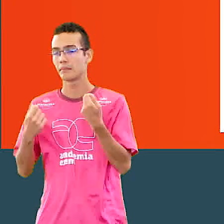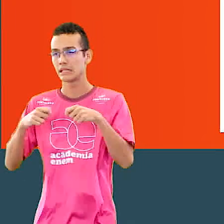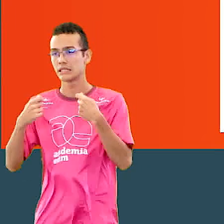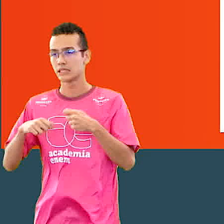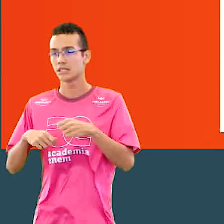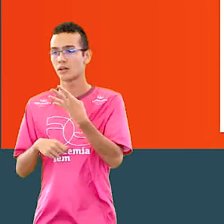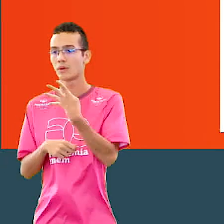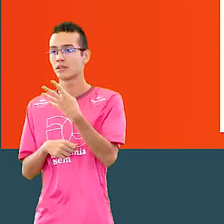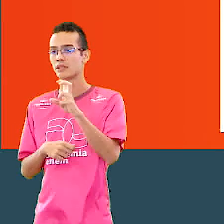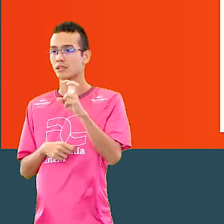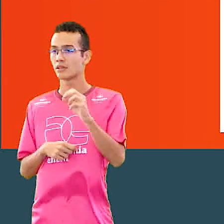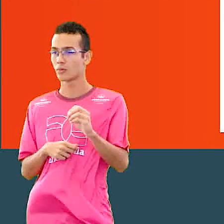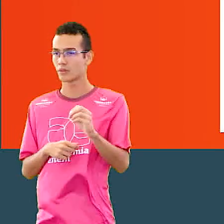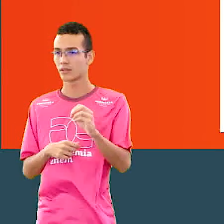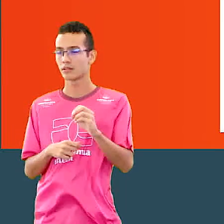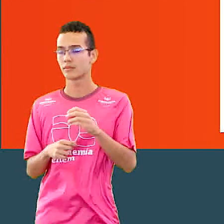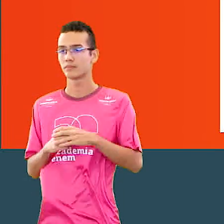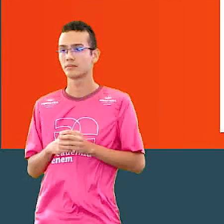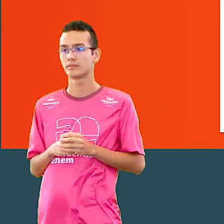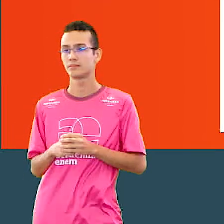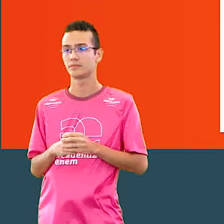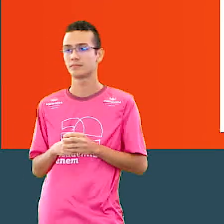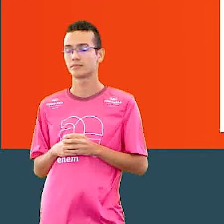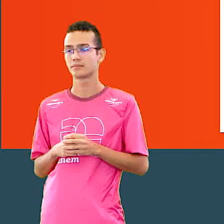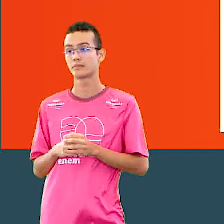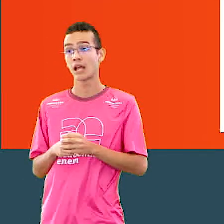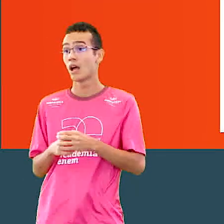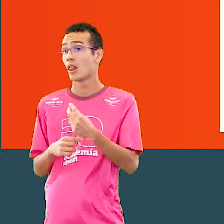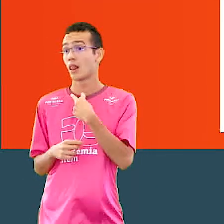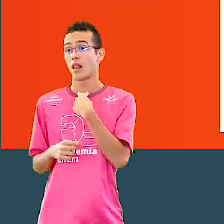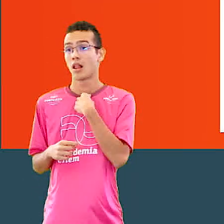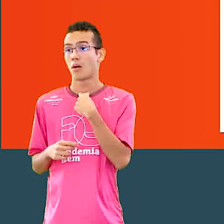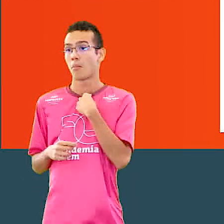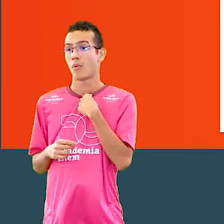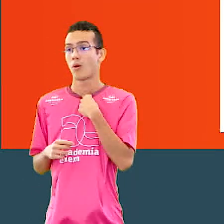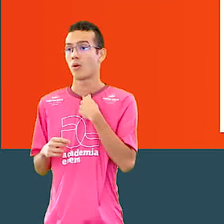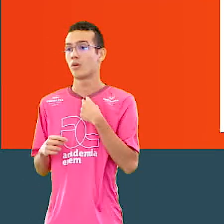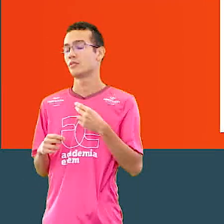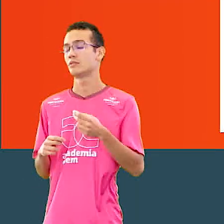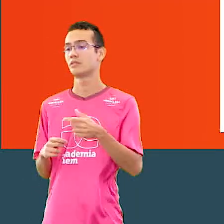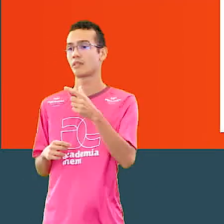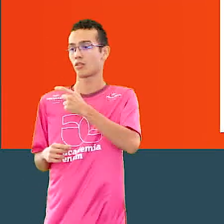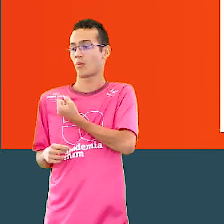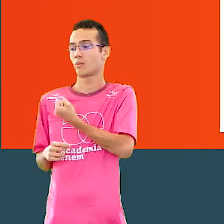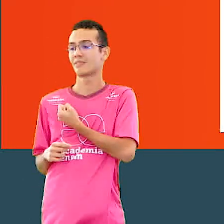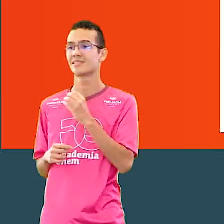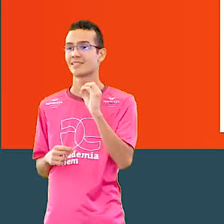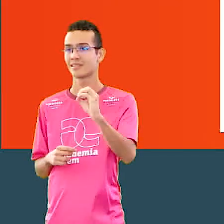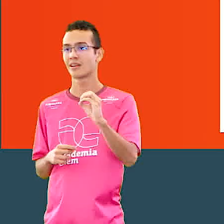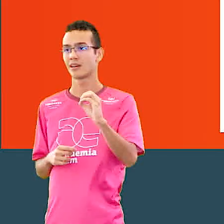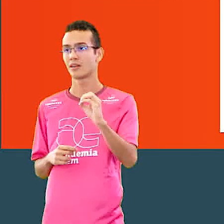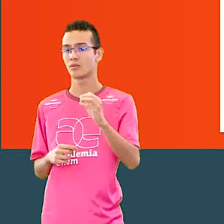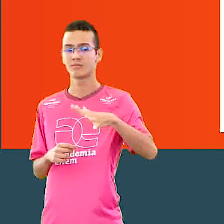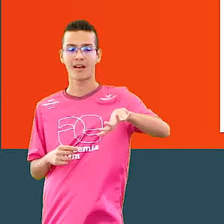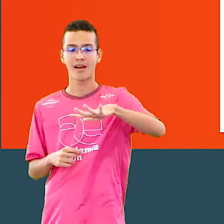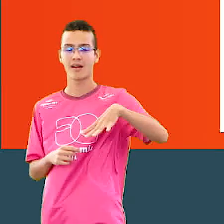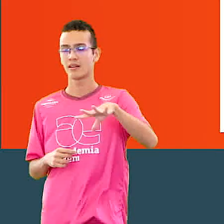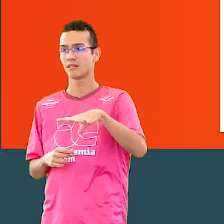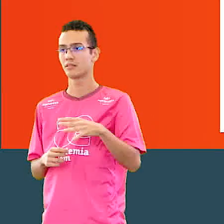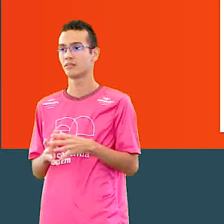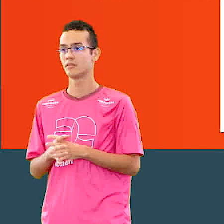na média do Enem, e não pode zerar. Mas o aluno da Academia Enem zera a redação?